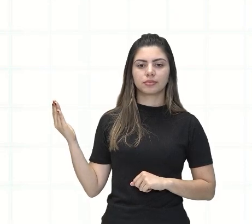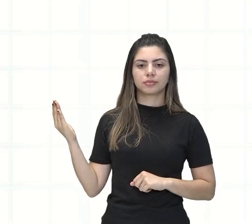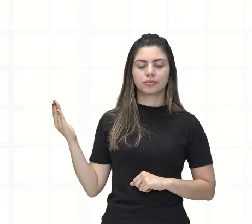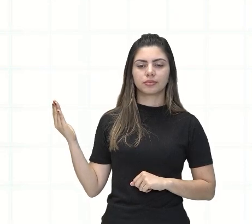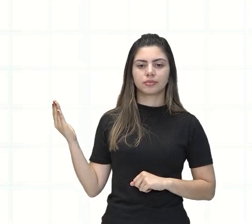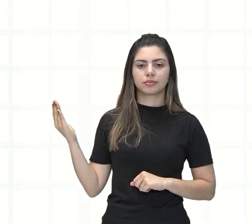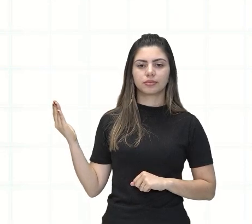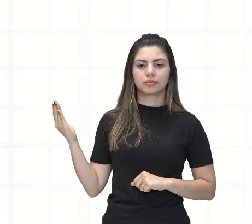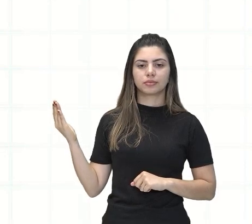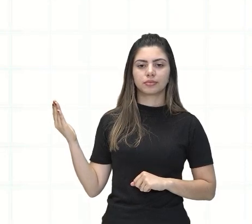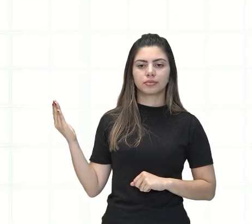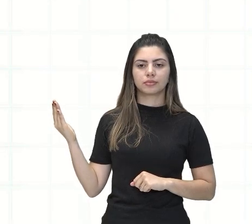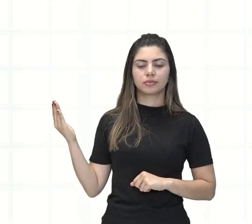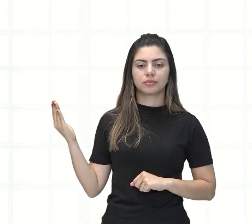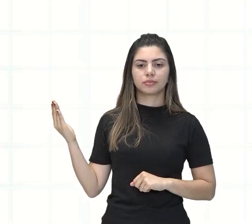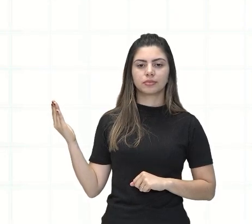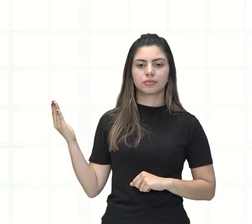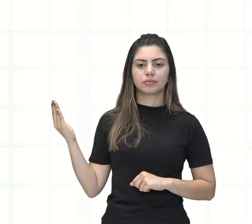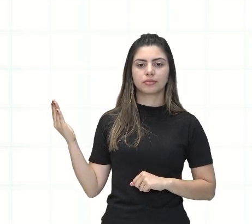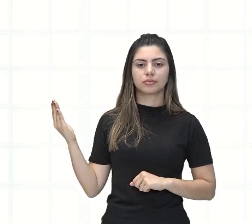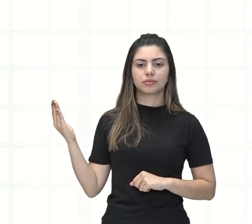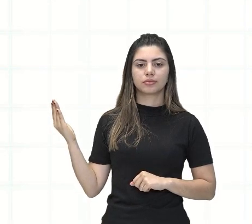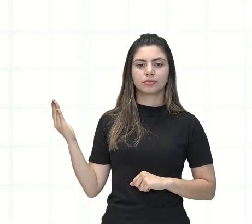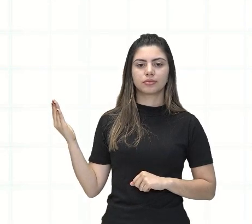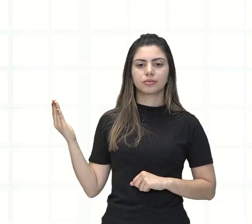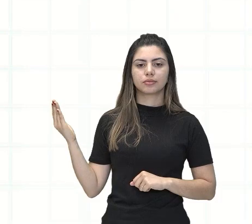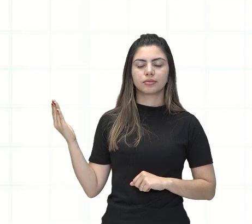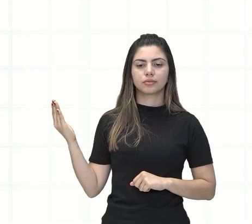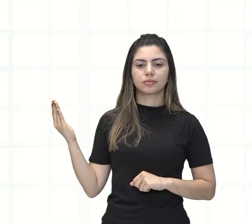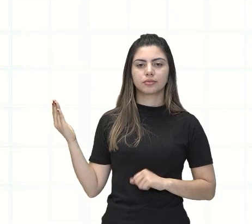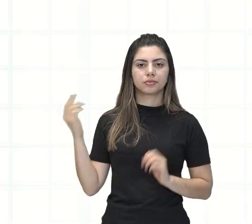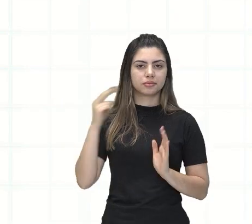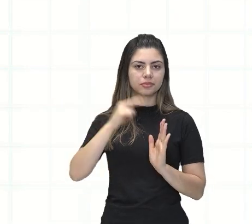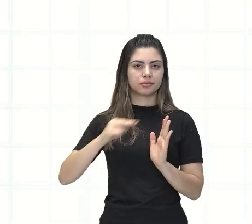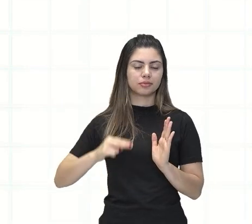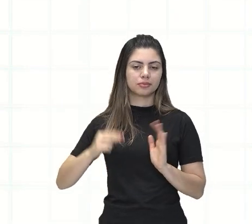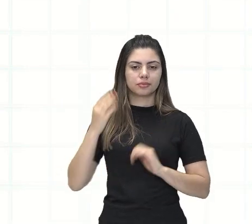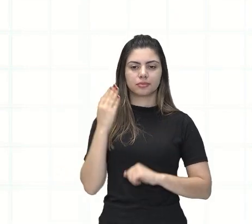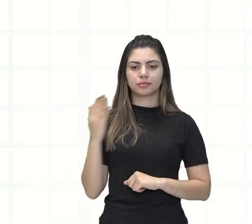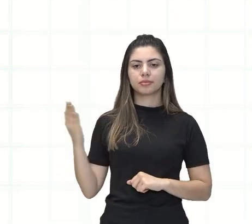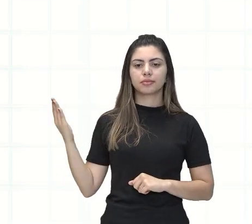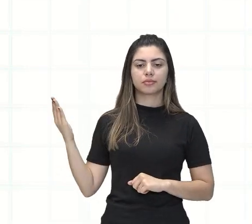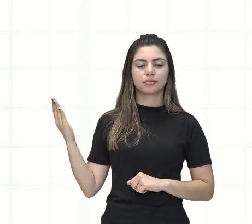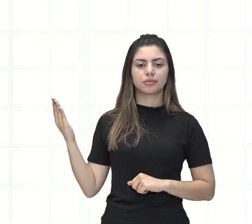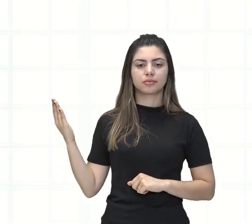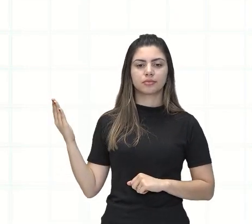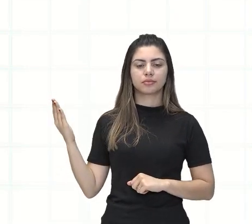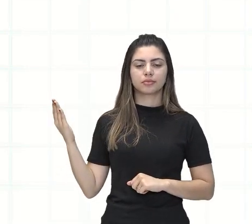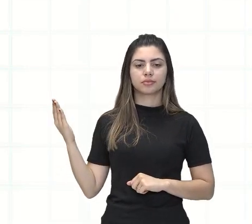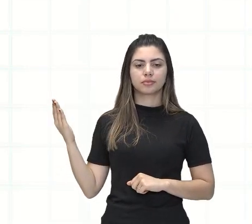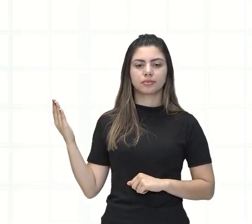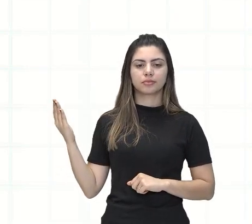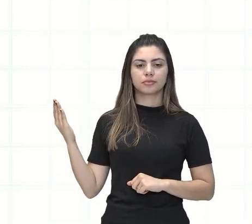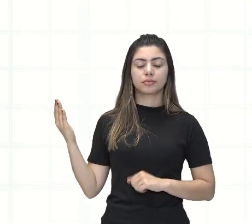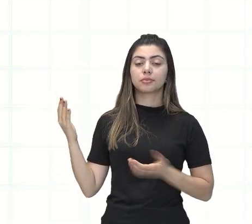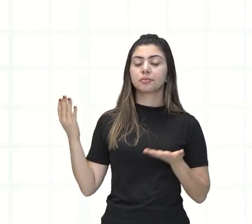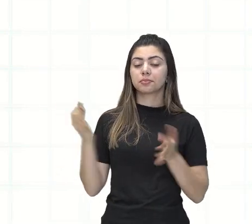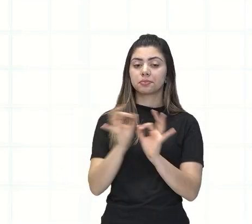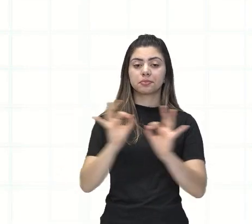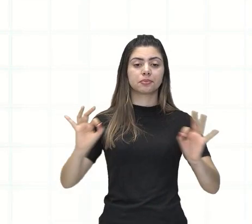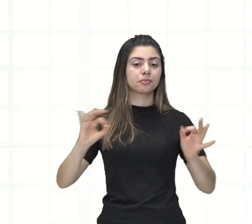sunset today is more beautiful than yesterday's. O pôr do sol